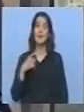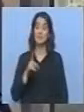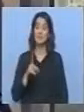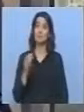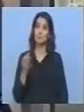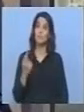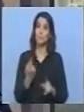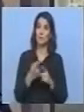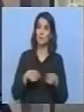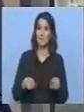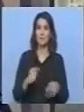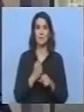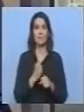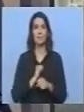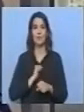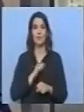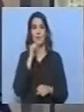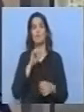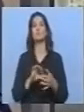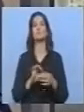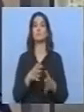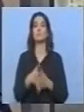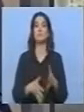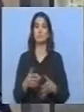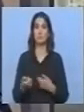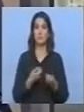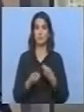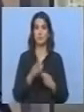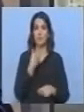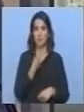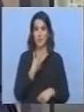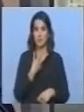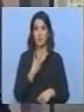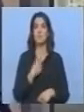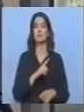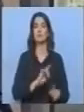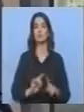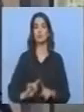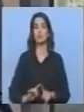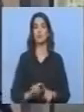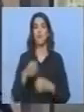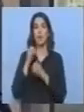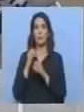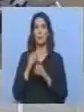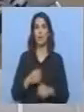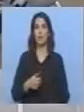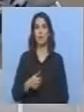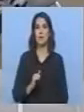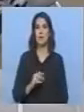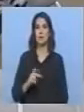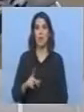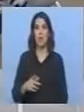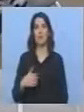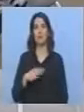verdade, na minha carreira sempre tive muita ligação à indústria farmacêutica, nomeadamente, entre outros, aos laboratórios Bial, e eu estive envolvido